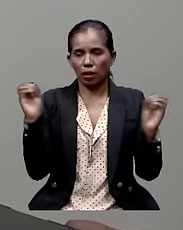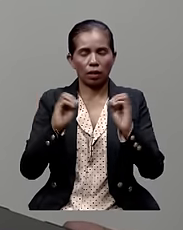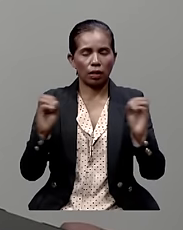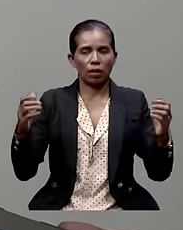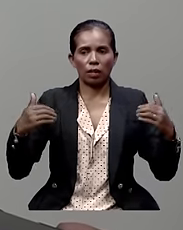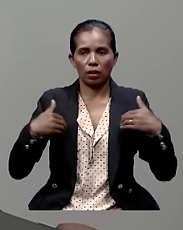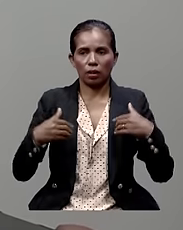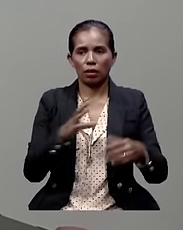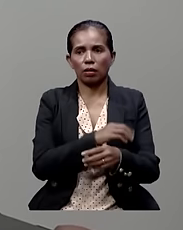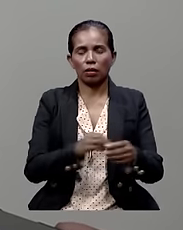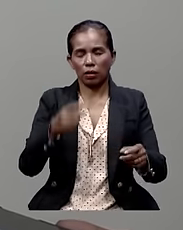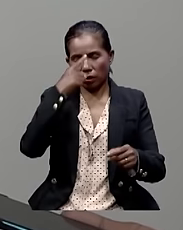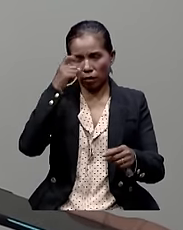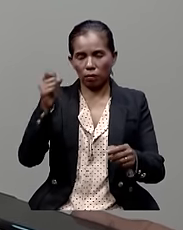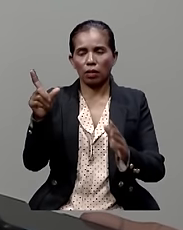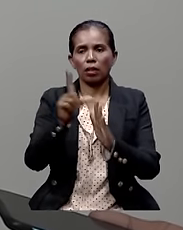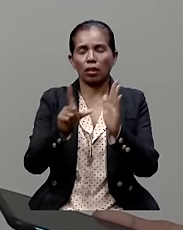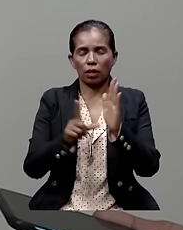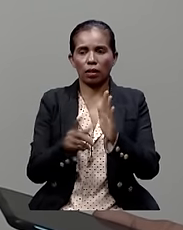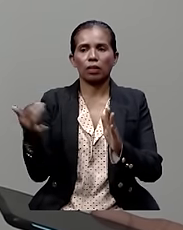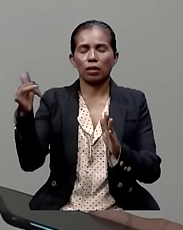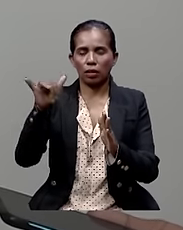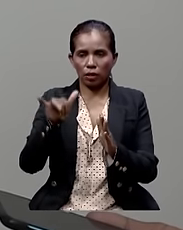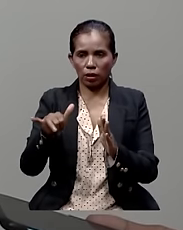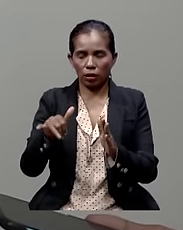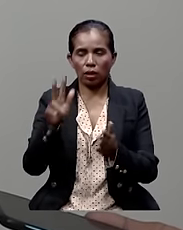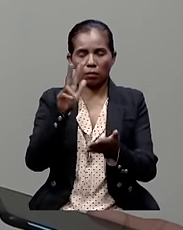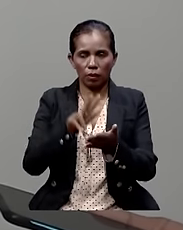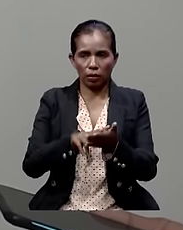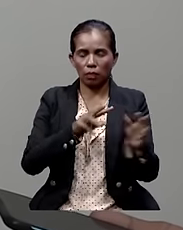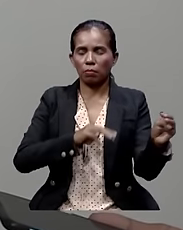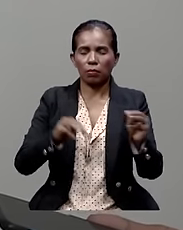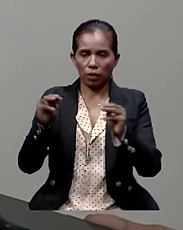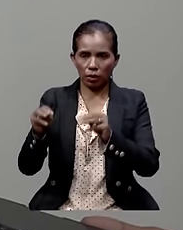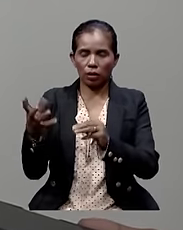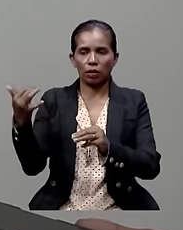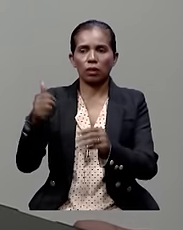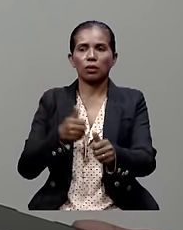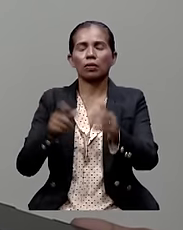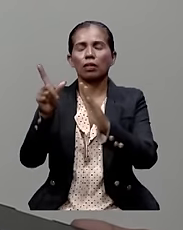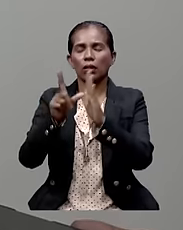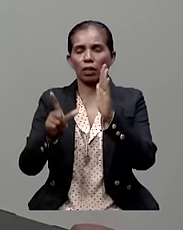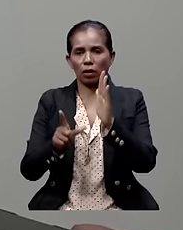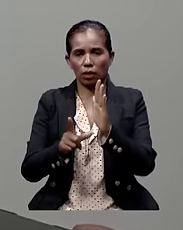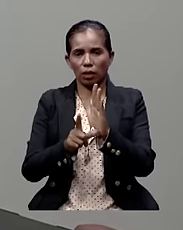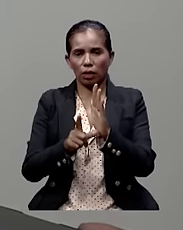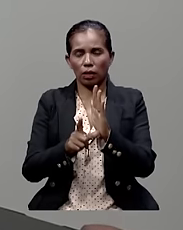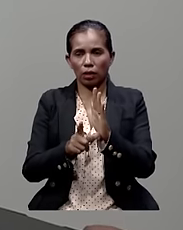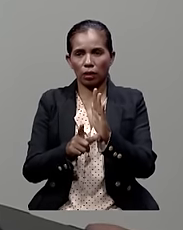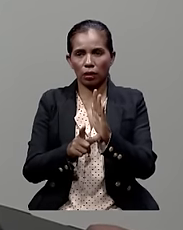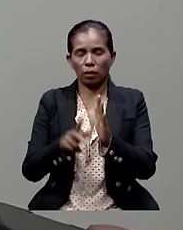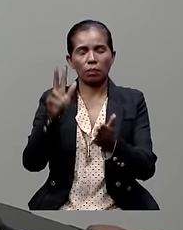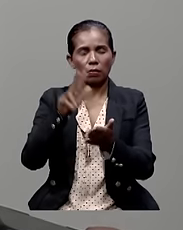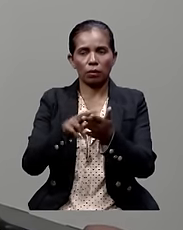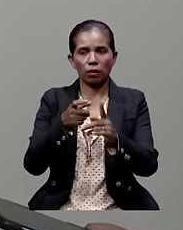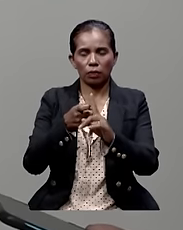lá a base fundamental, também decreto lei cerne, que aprova a mudança de cerne, baseia para decreto lei, que promulga a